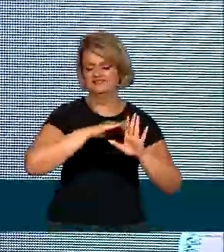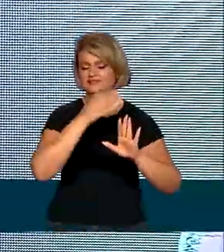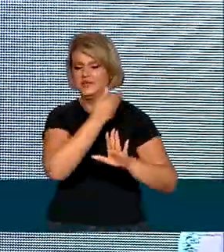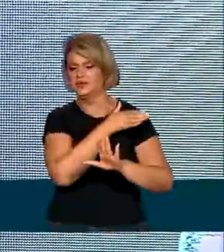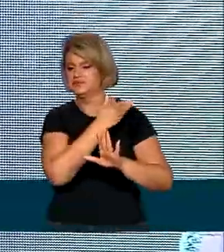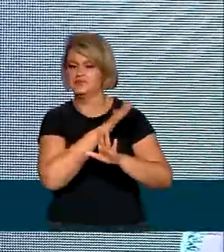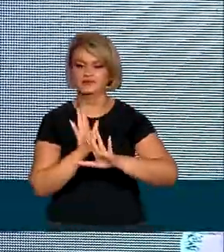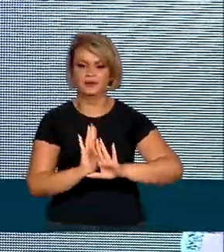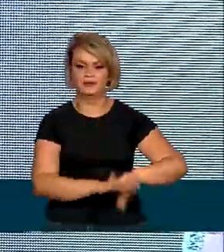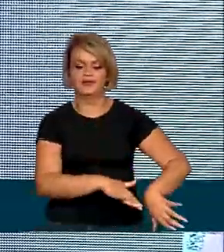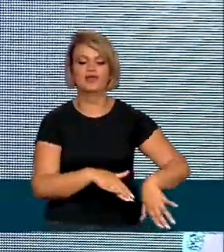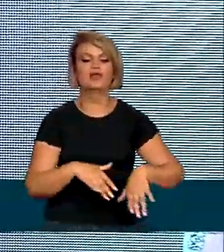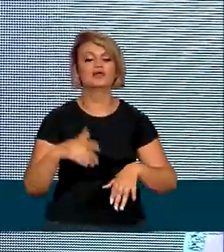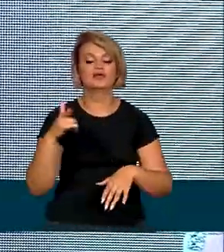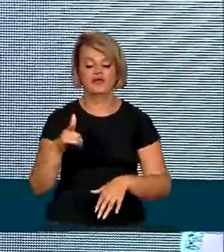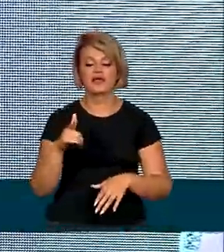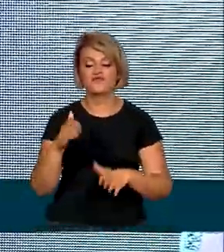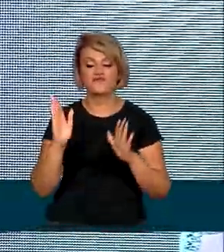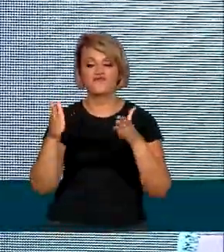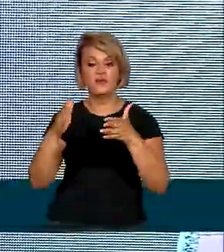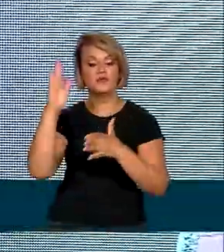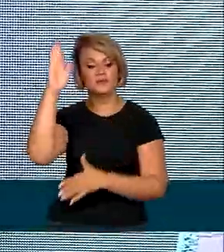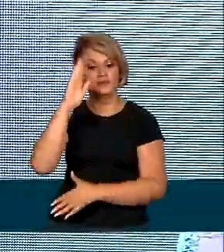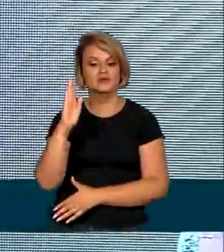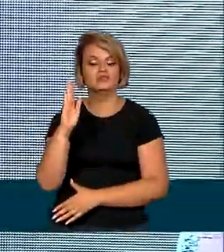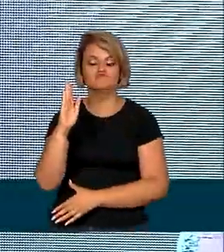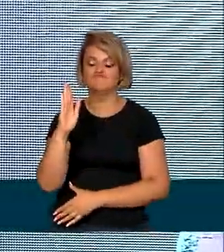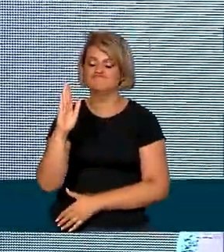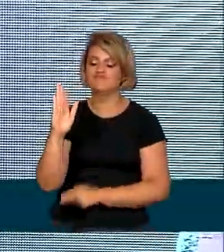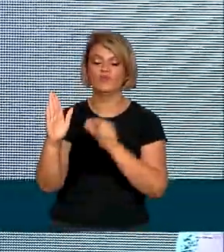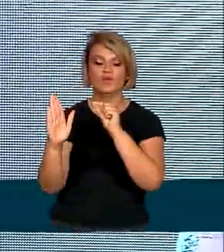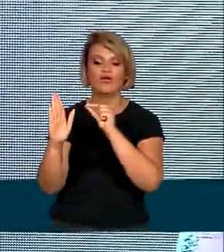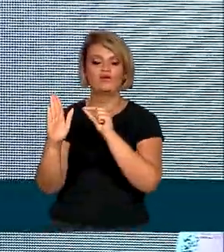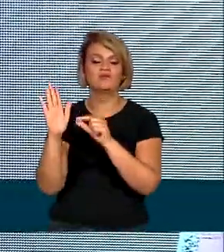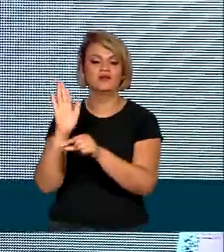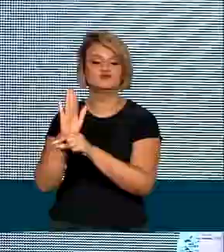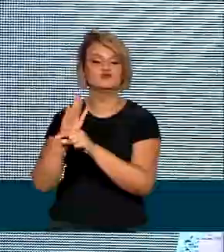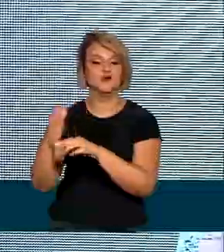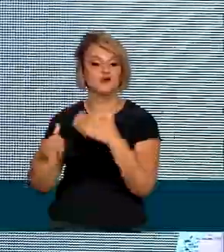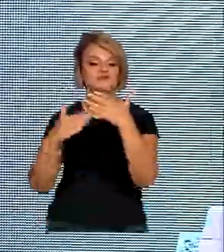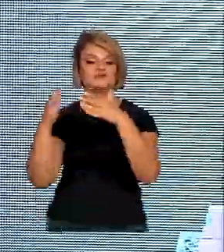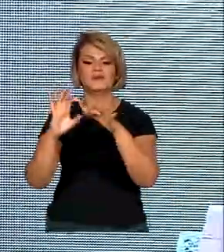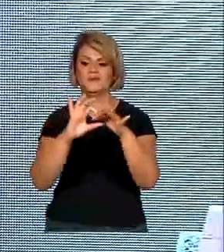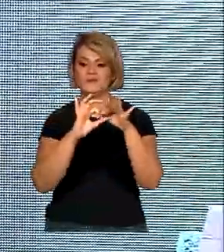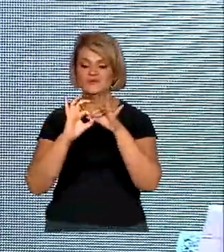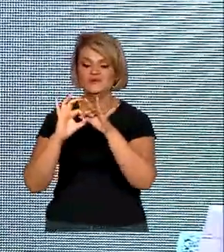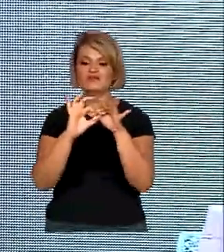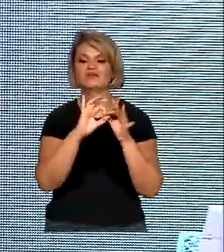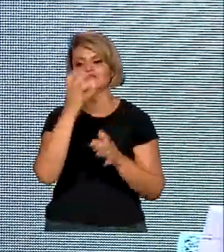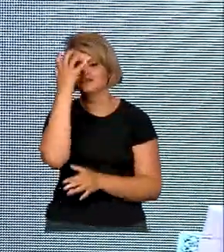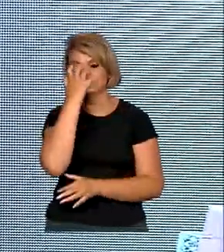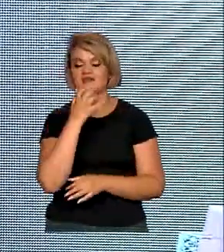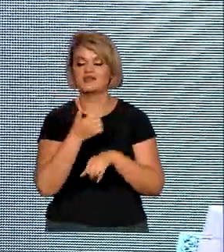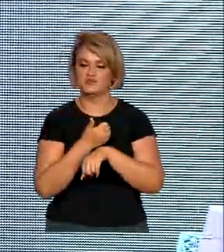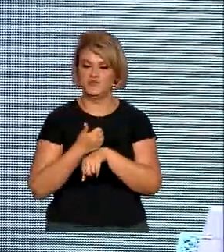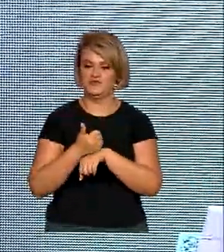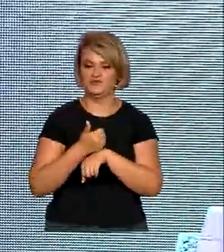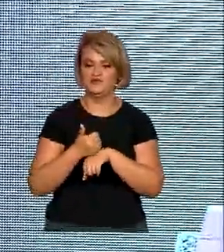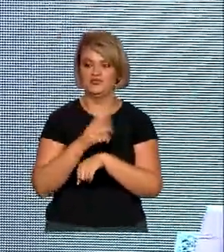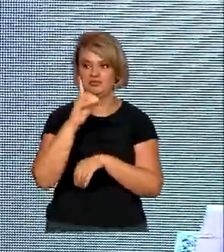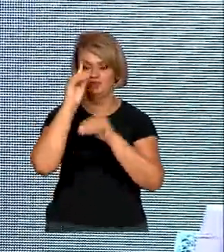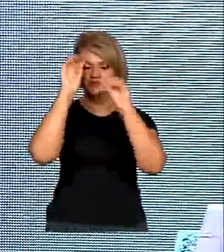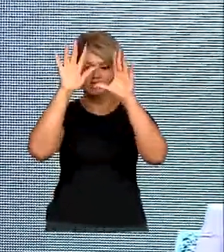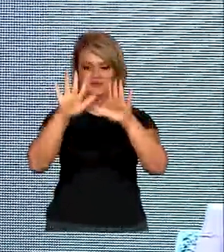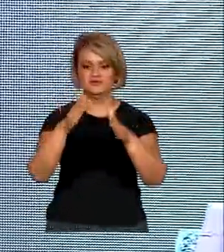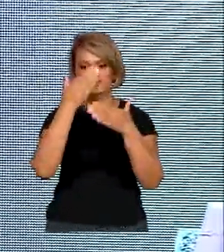de lado e colocando o nosso país para a gente possa Reconstruir com muita unidade e seriedade e profissionalismo Que